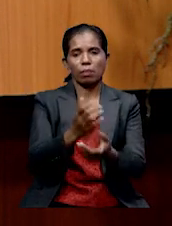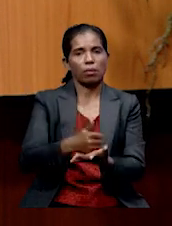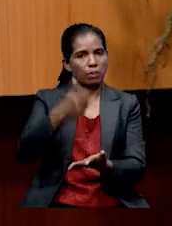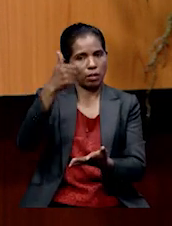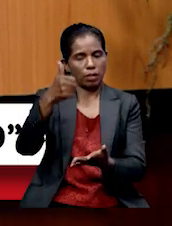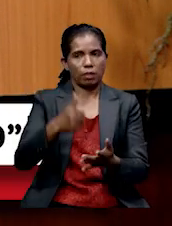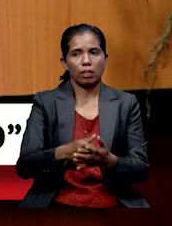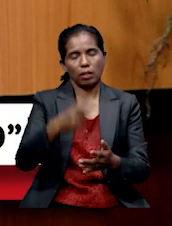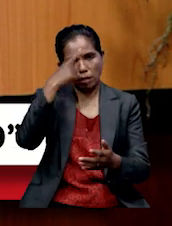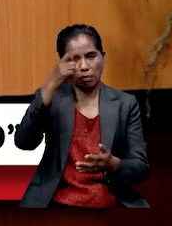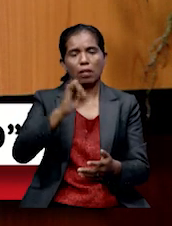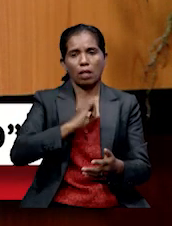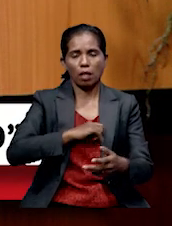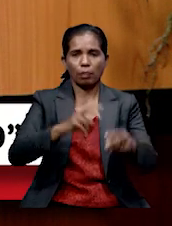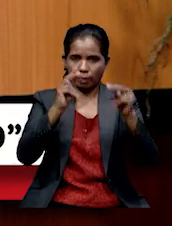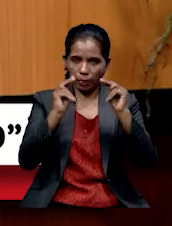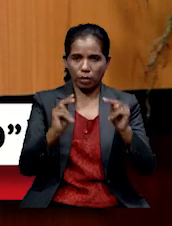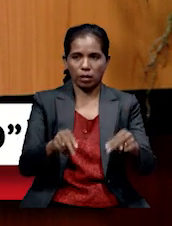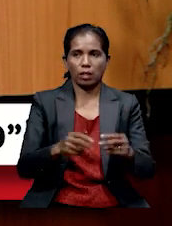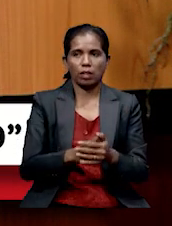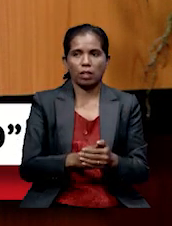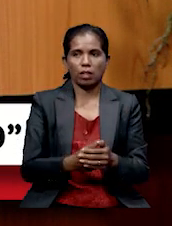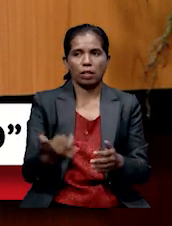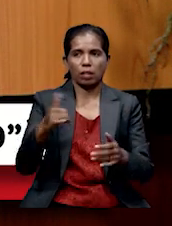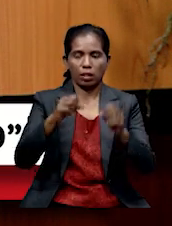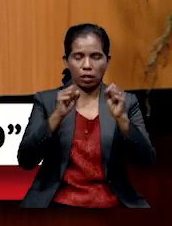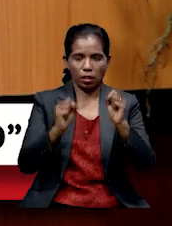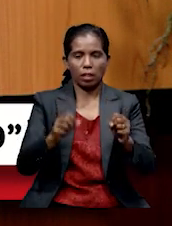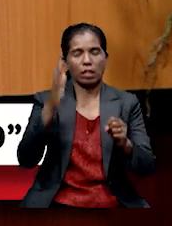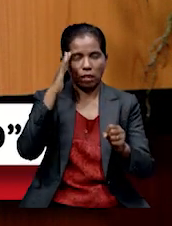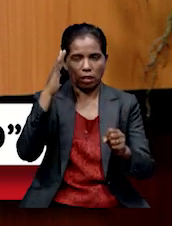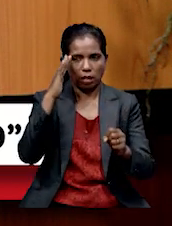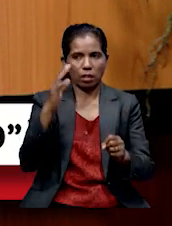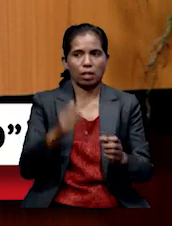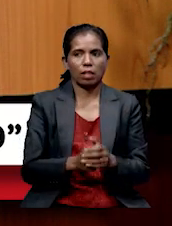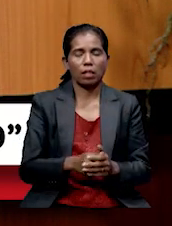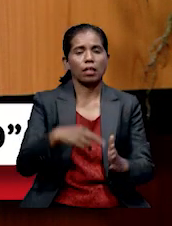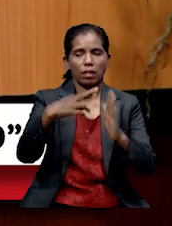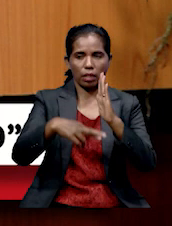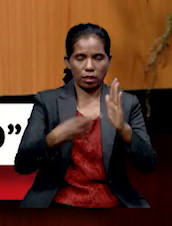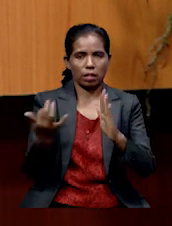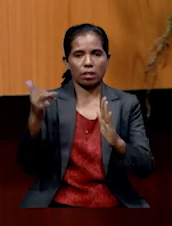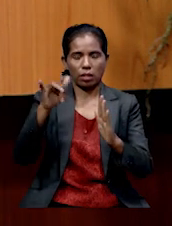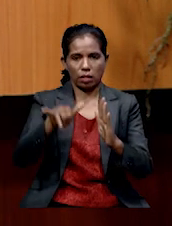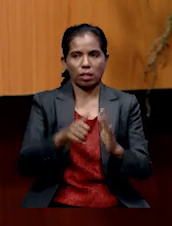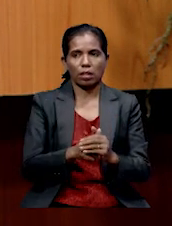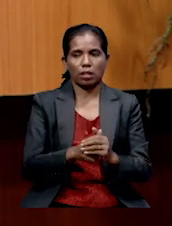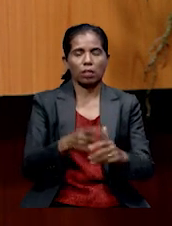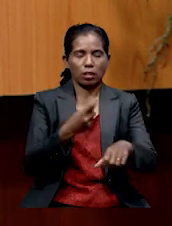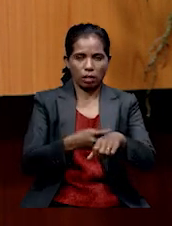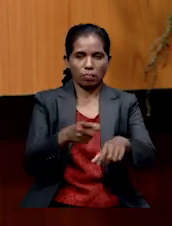maka, how precisa dia sira tem que tomar consciência. Ba derrota sira de pe o tempo